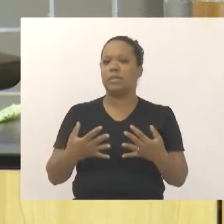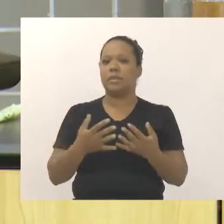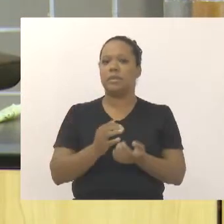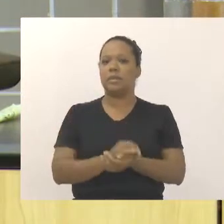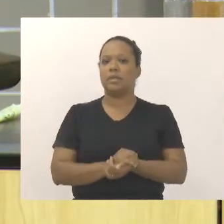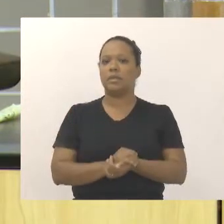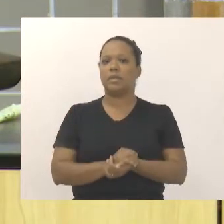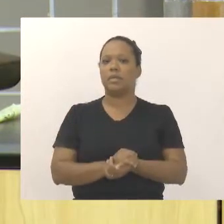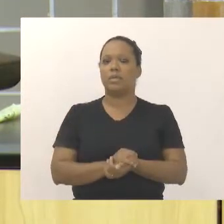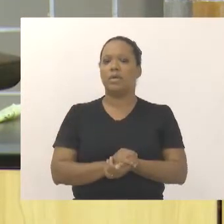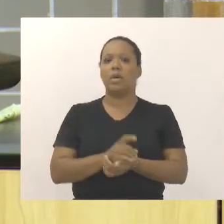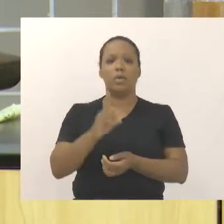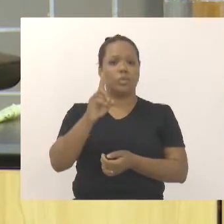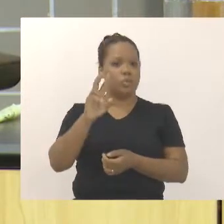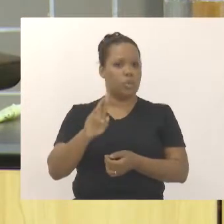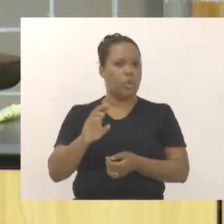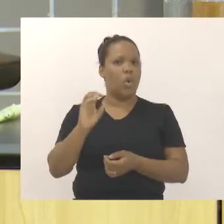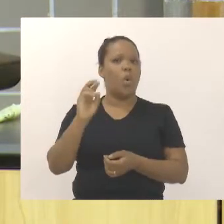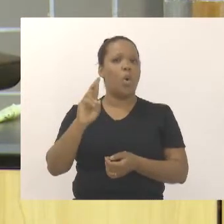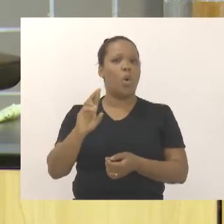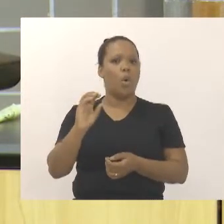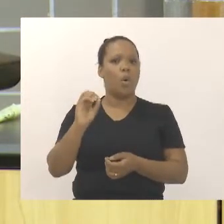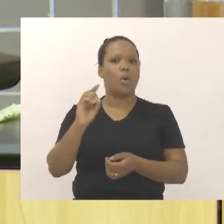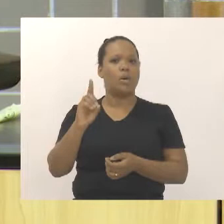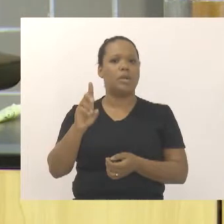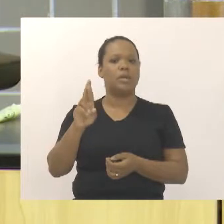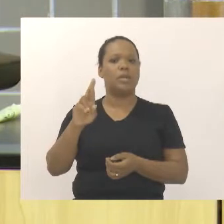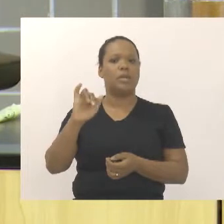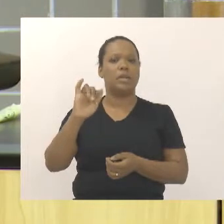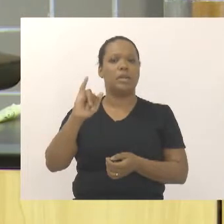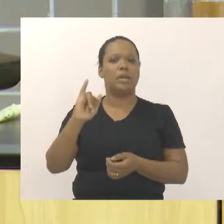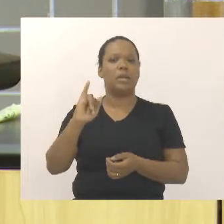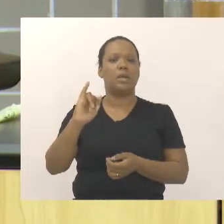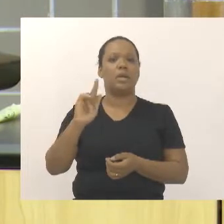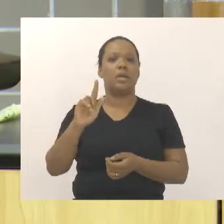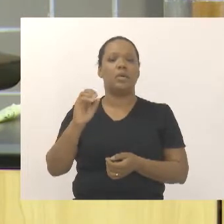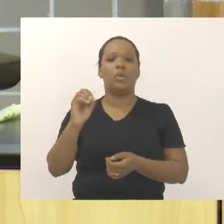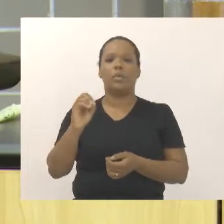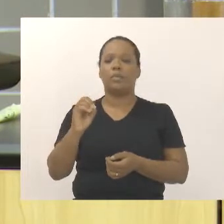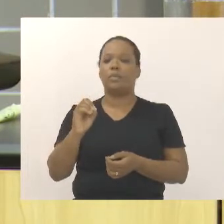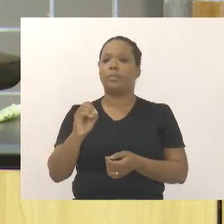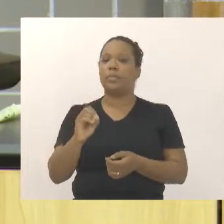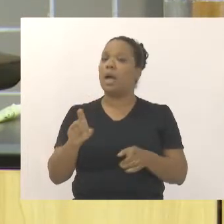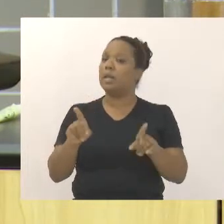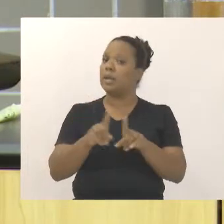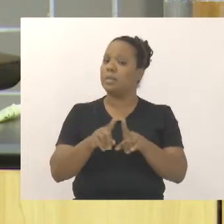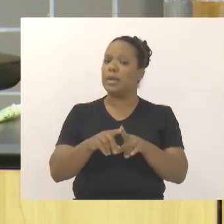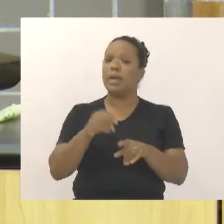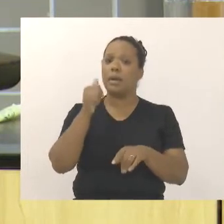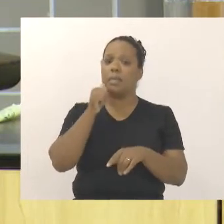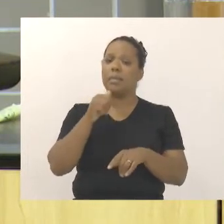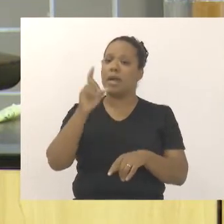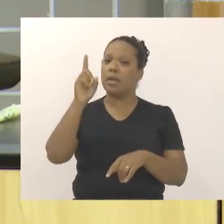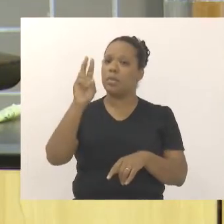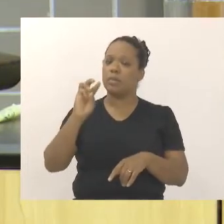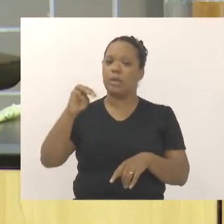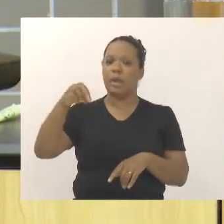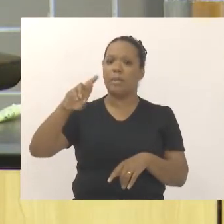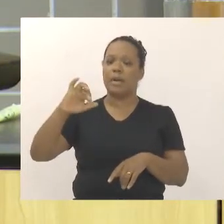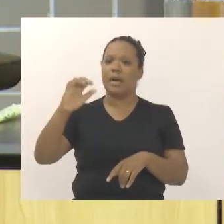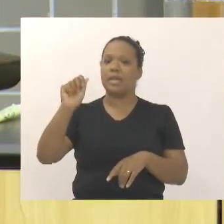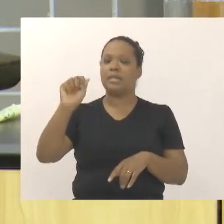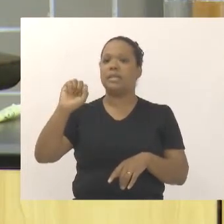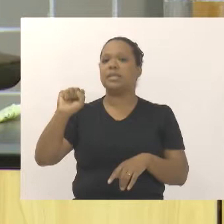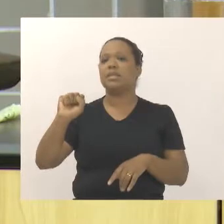o doutor Rodrigo colocou a posição dele, e ela, como médica, também pode ainda mais nos auxiliar. Então,